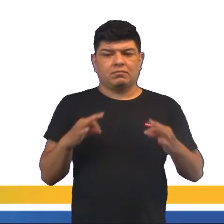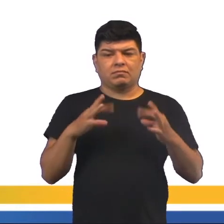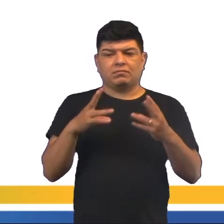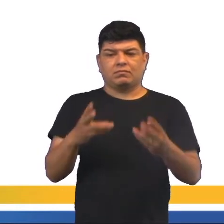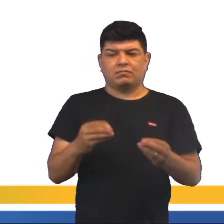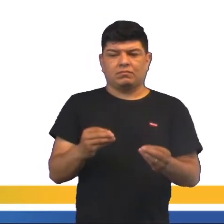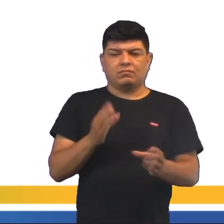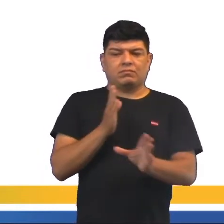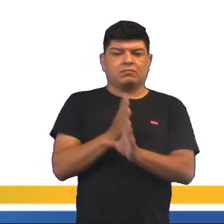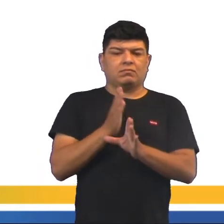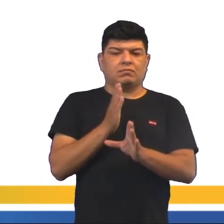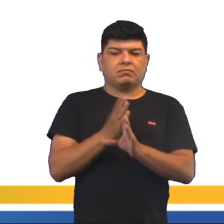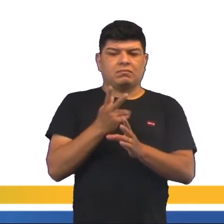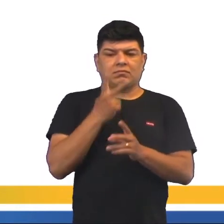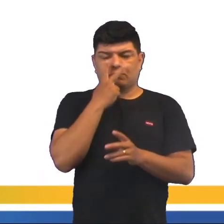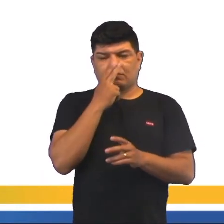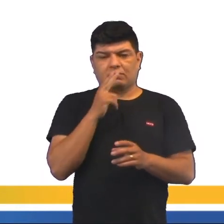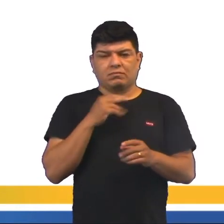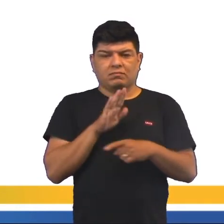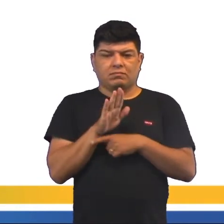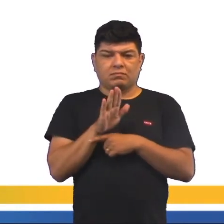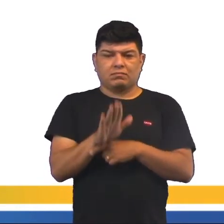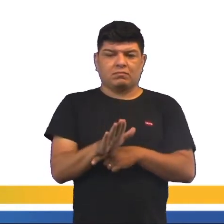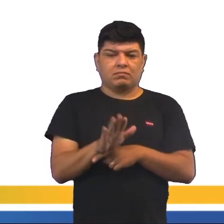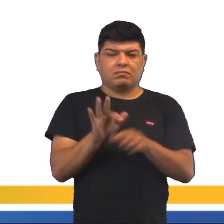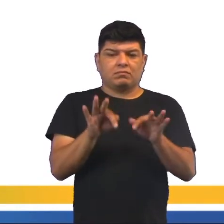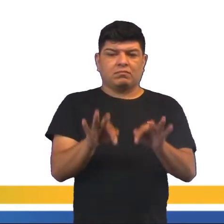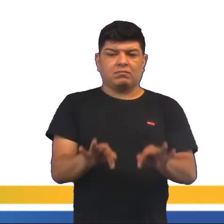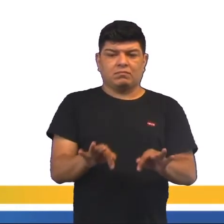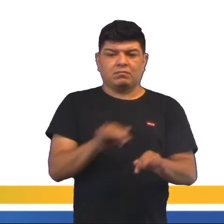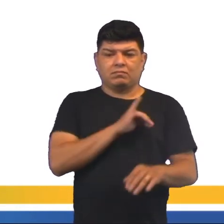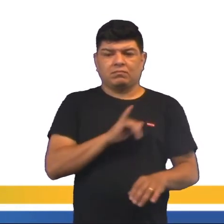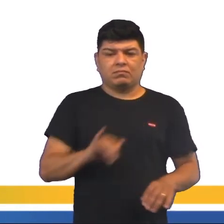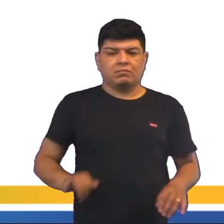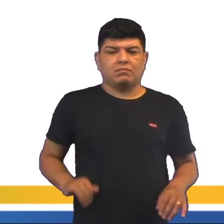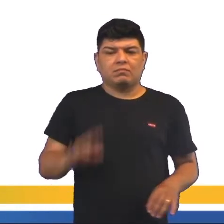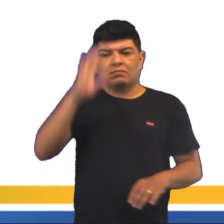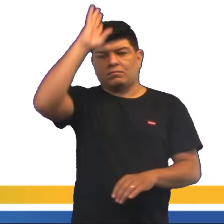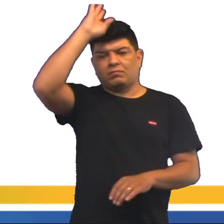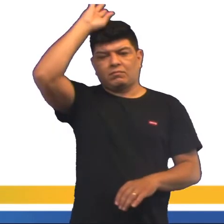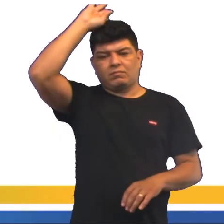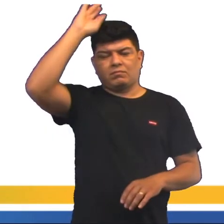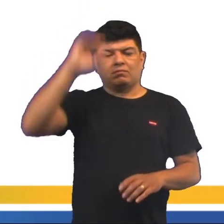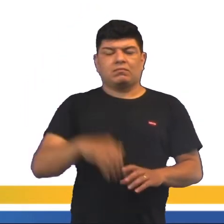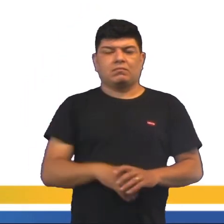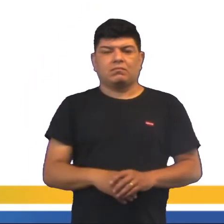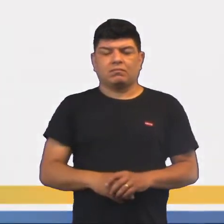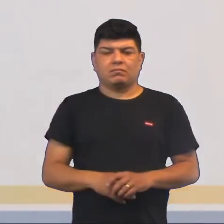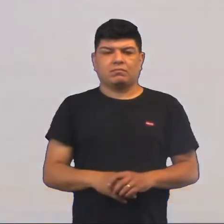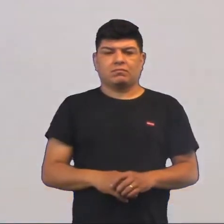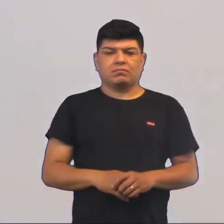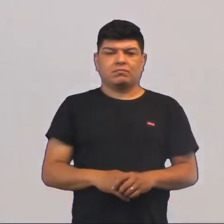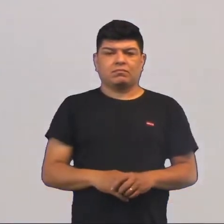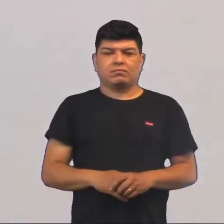esses fatores acabam ali corroborando com o fim do Império Romano.